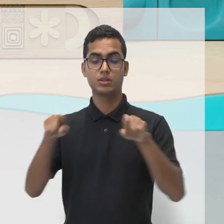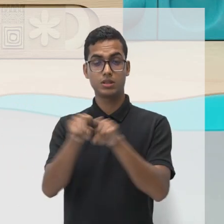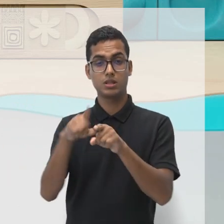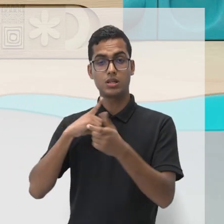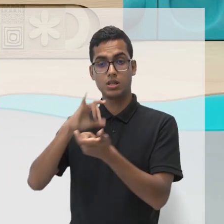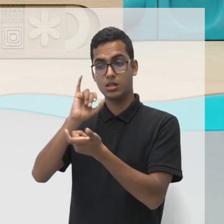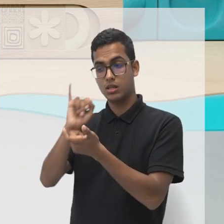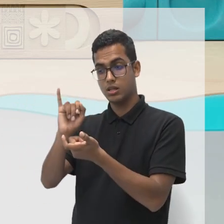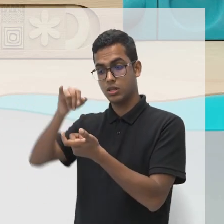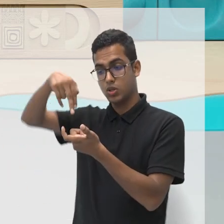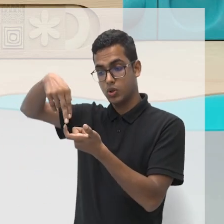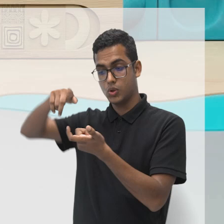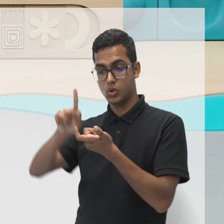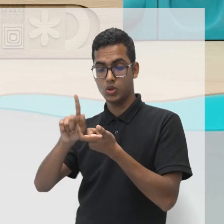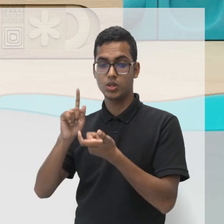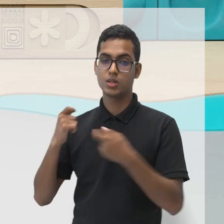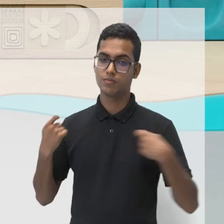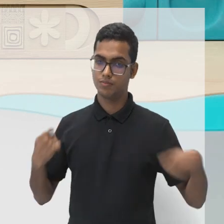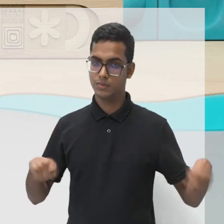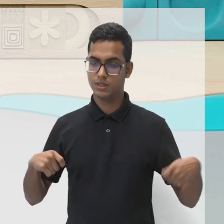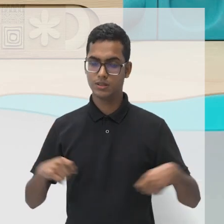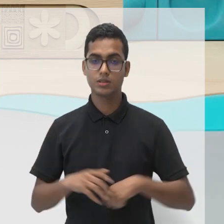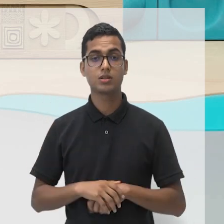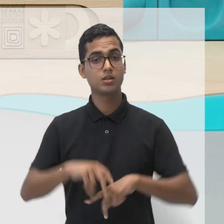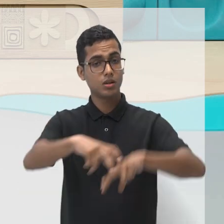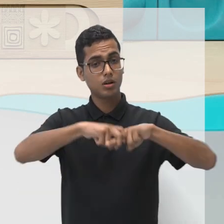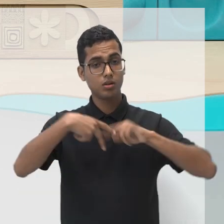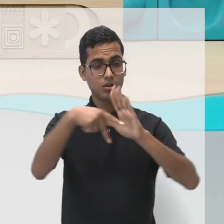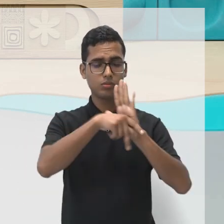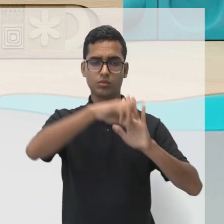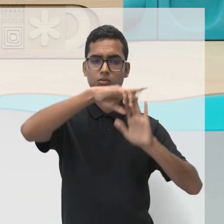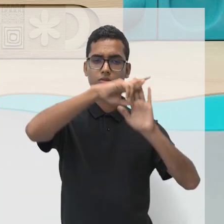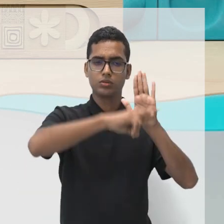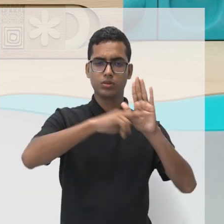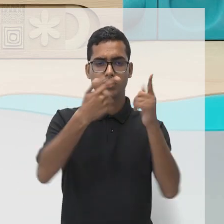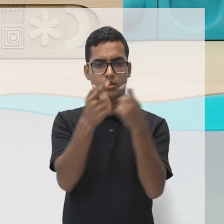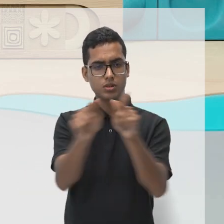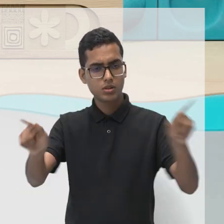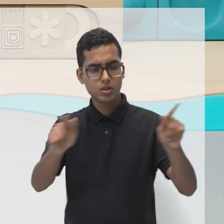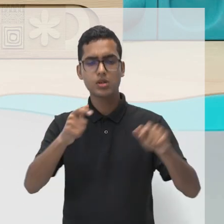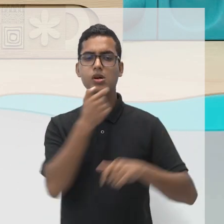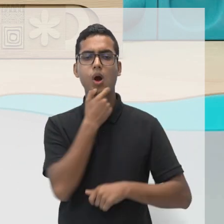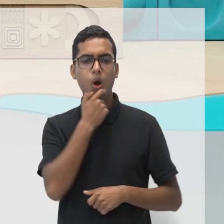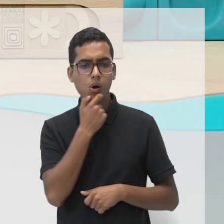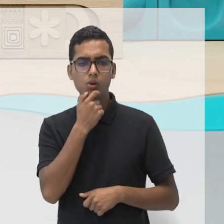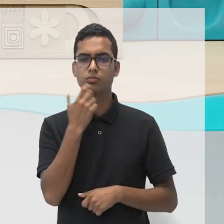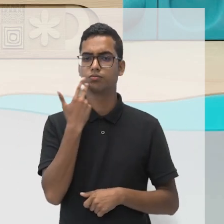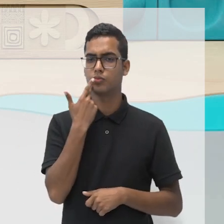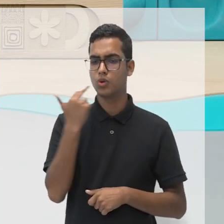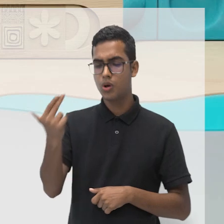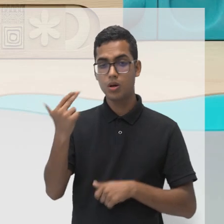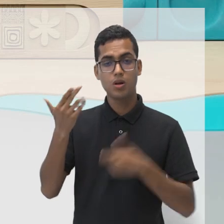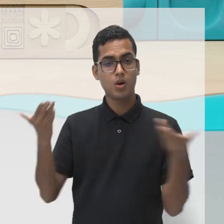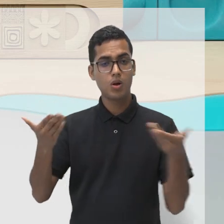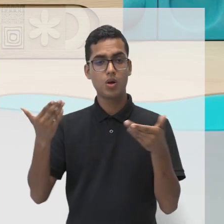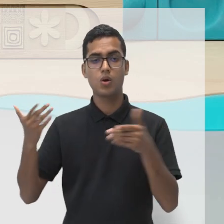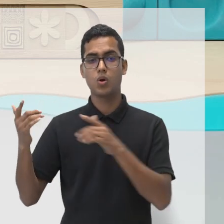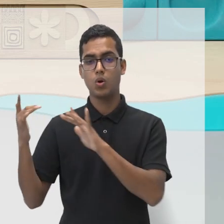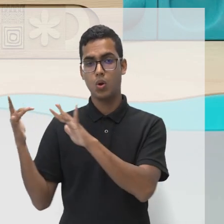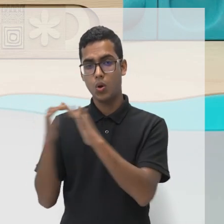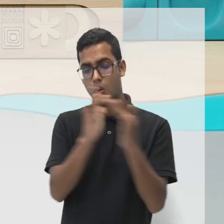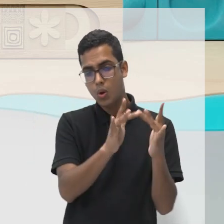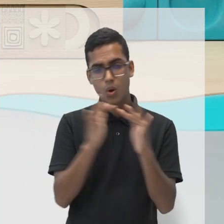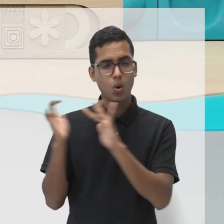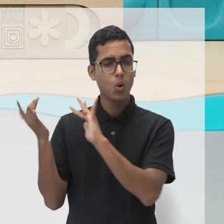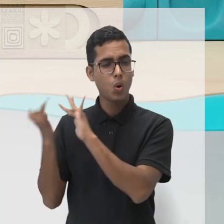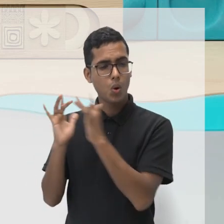ter ing, a sua terminação ing. Por quê? É uma regra gramatical própria do idioma, só que nesse contexto